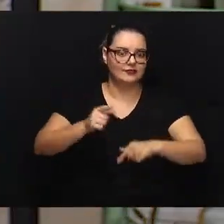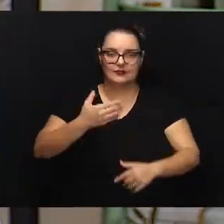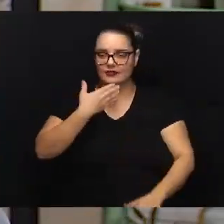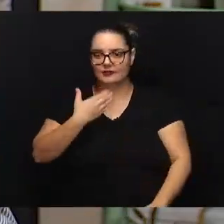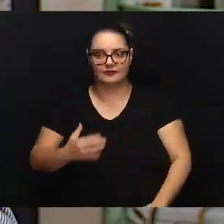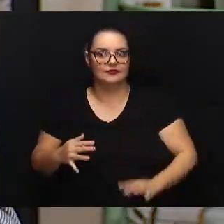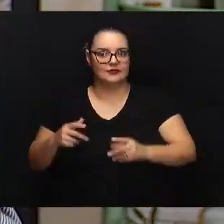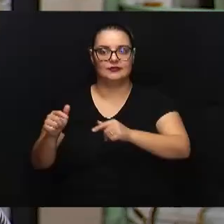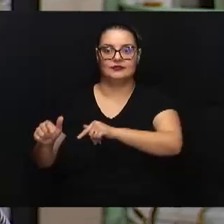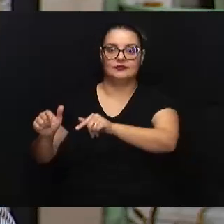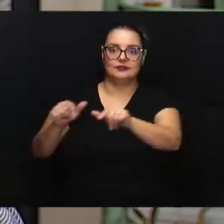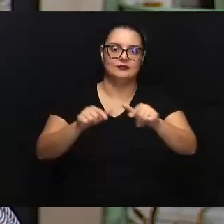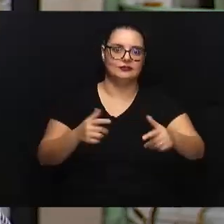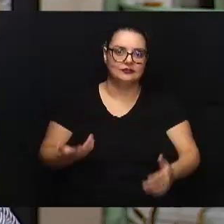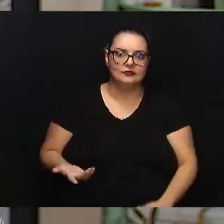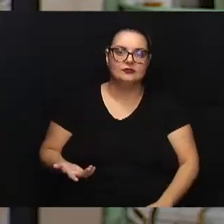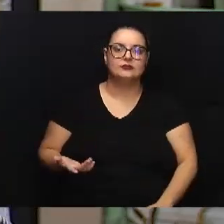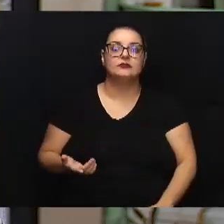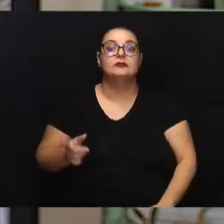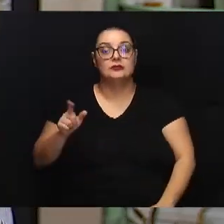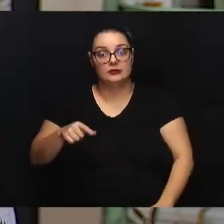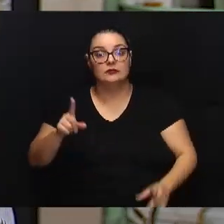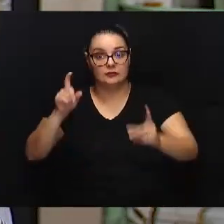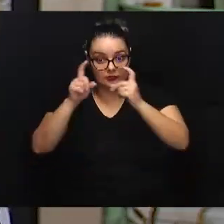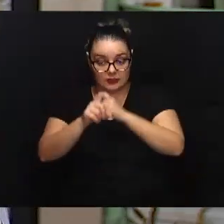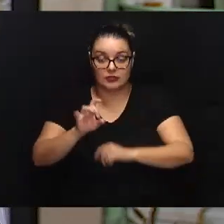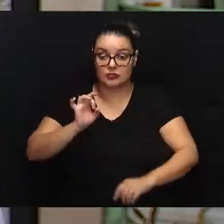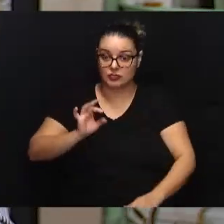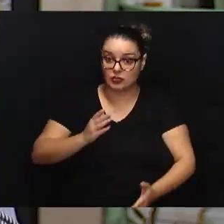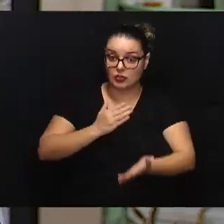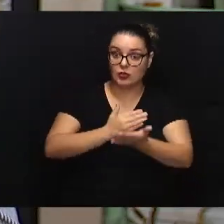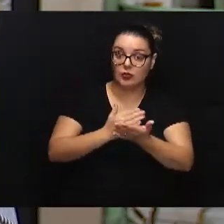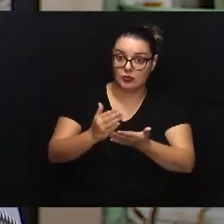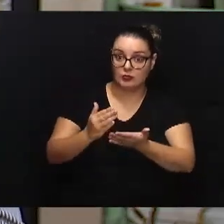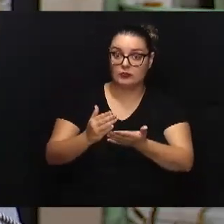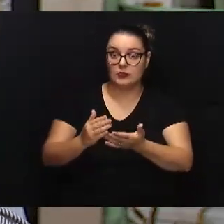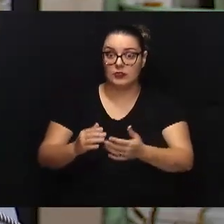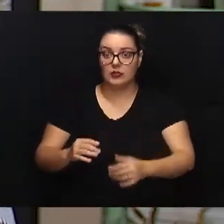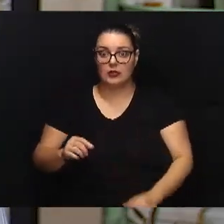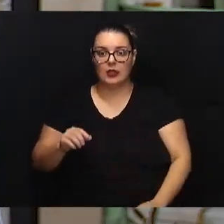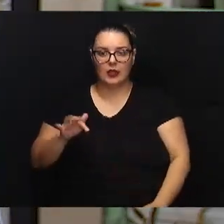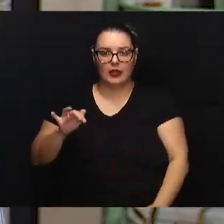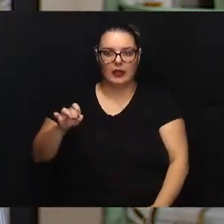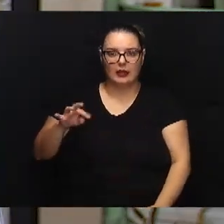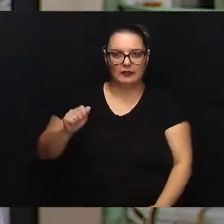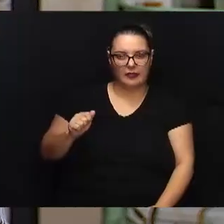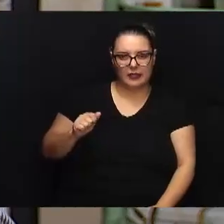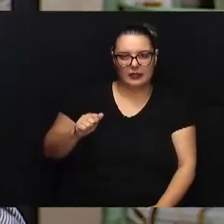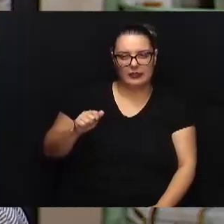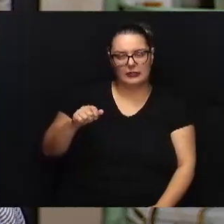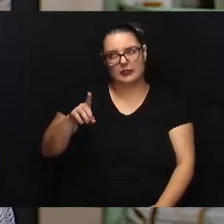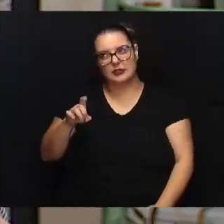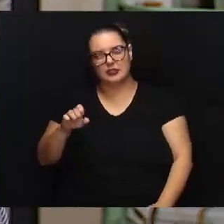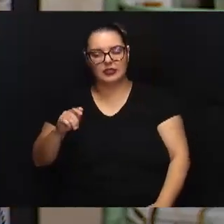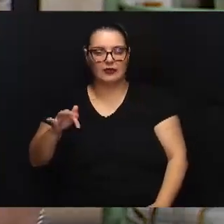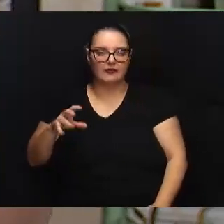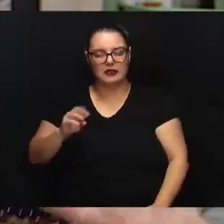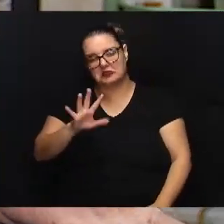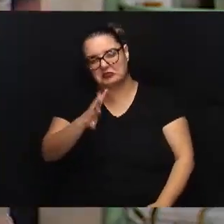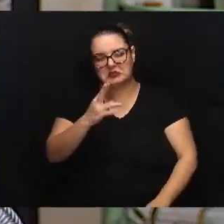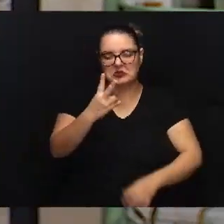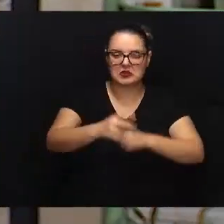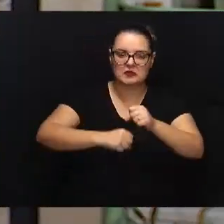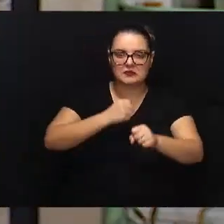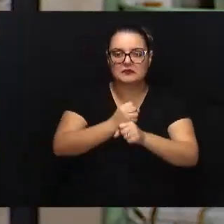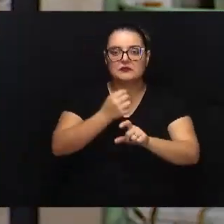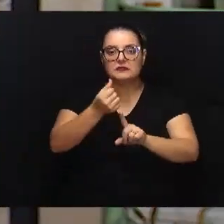cômodos. Então foi árduo. Eu só comecei mesmo, a Feita de Afeto tem 2 anos e meio, mais ou menos. Eu comecei agora